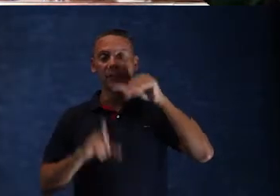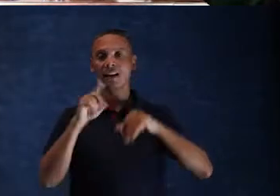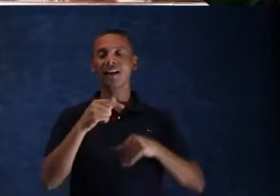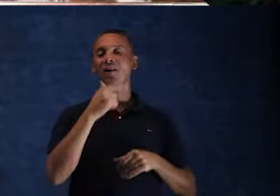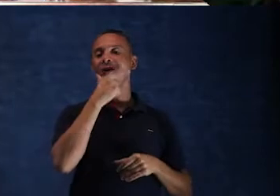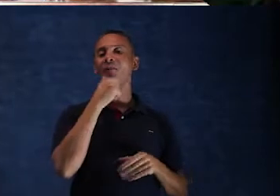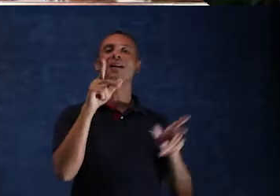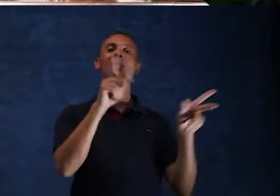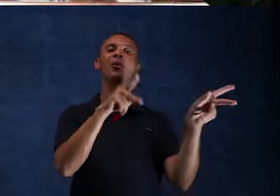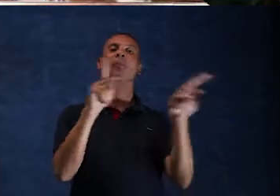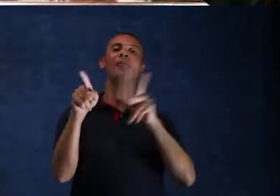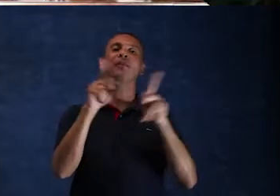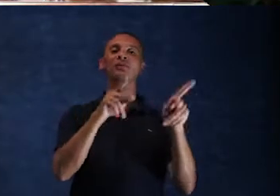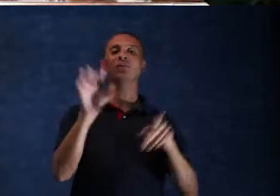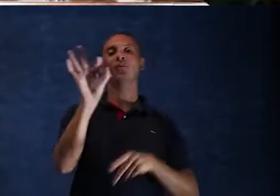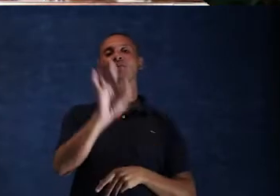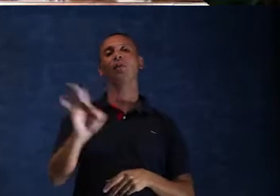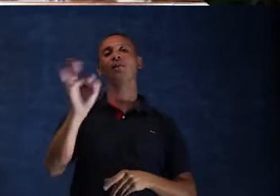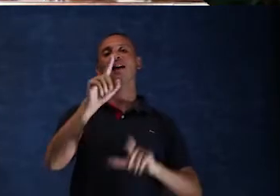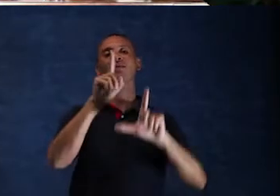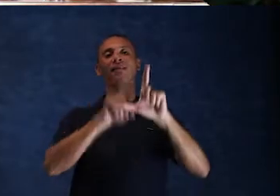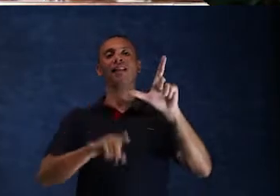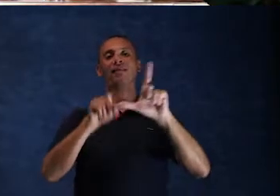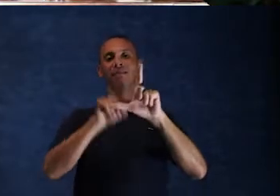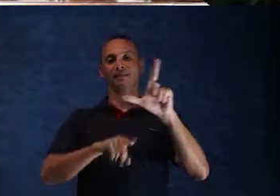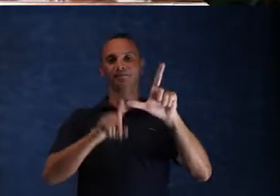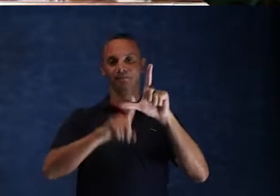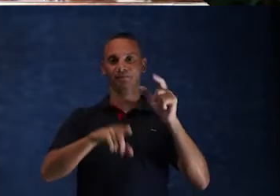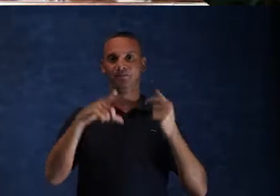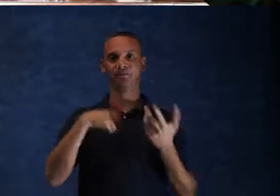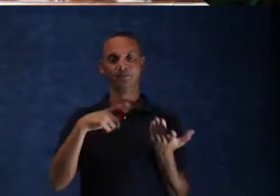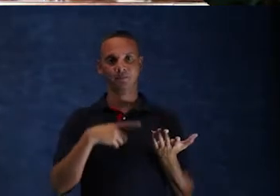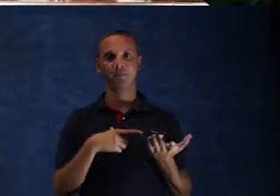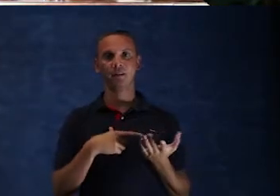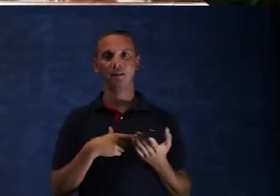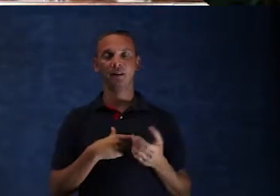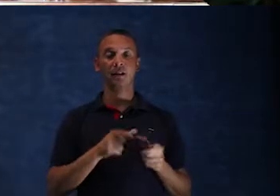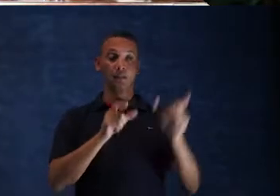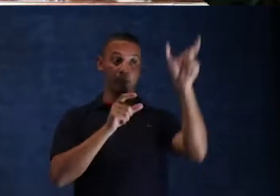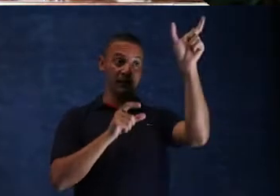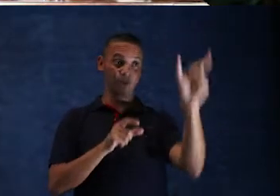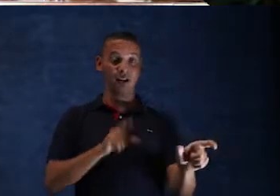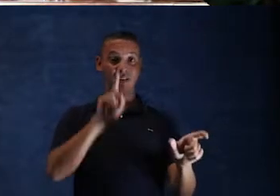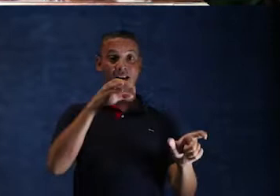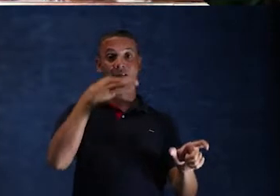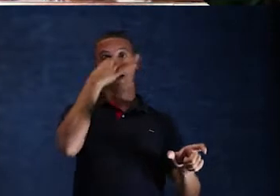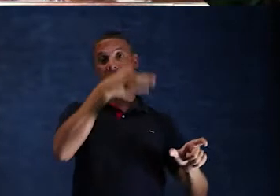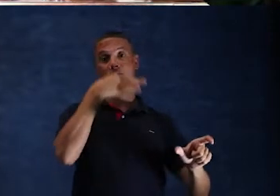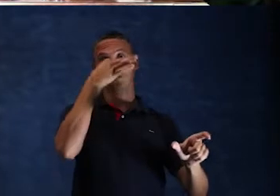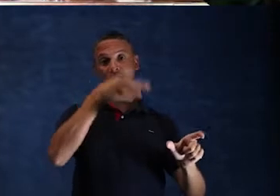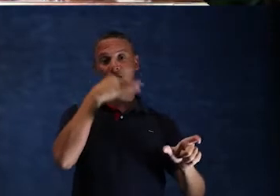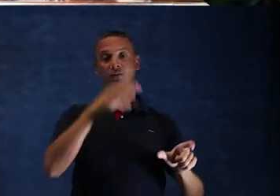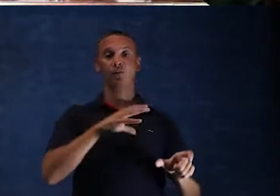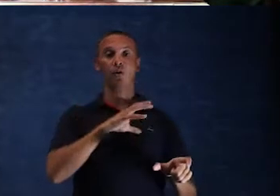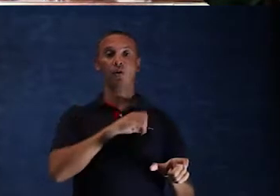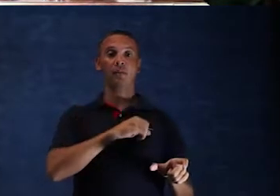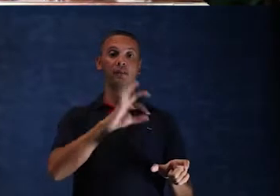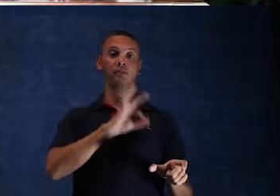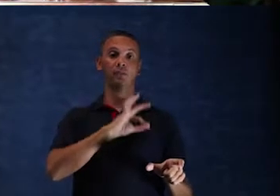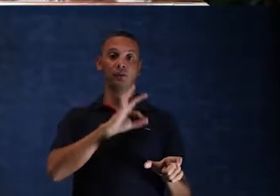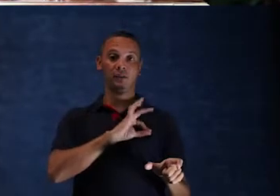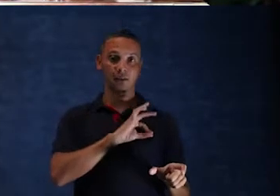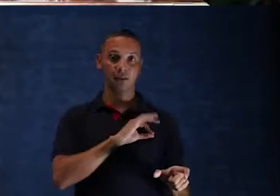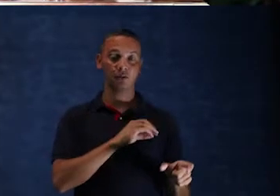da Faculdade de Letras, mas ele, esse personagem que é o narrador, né, do romance